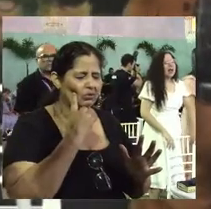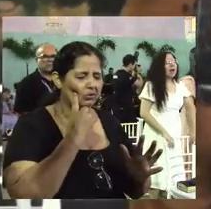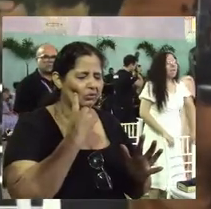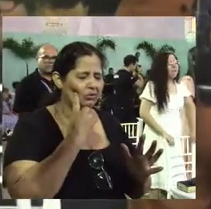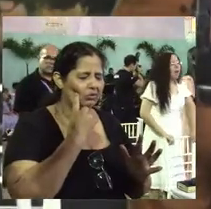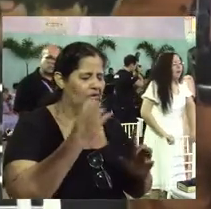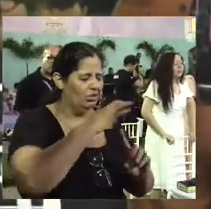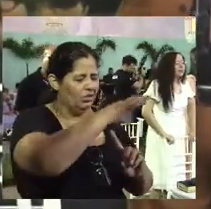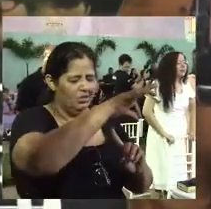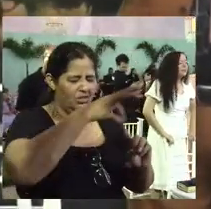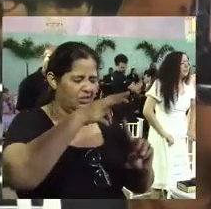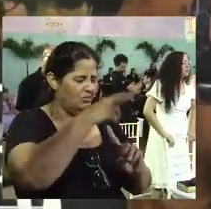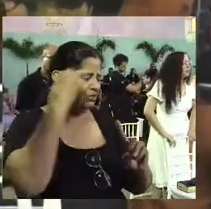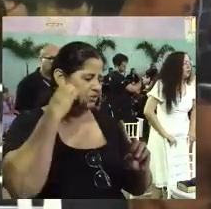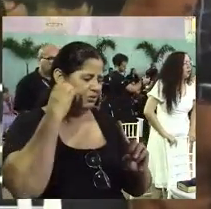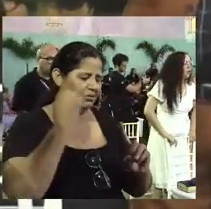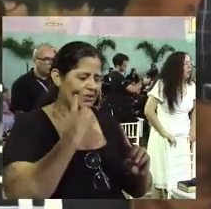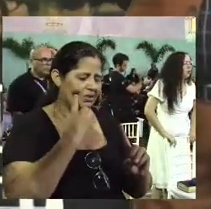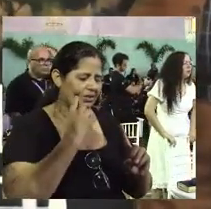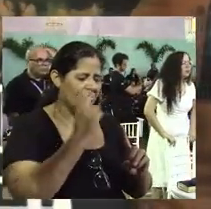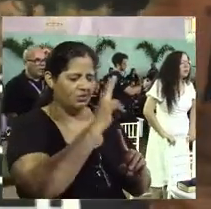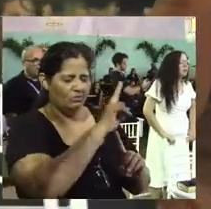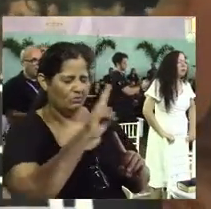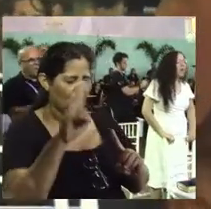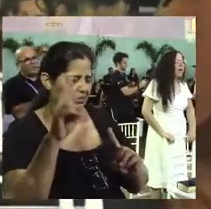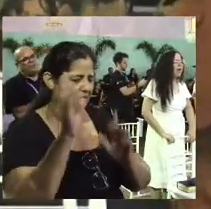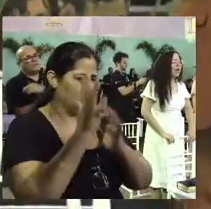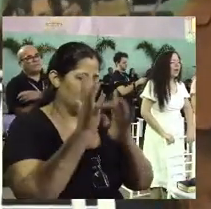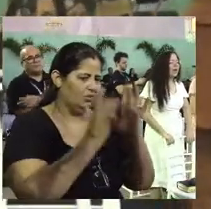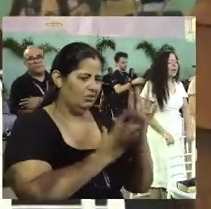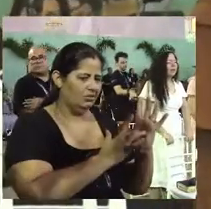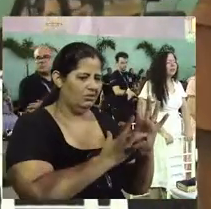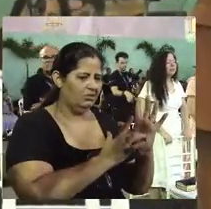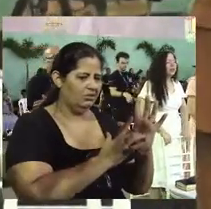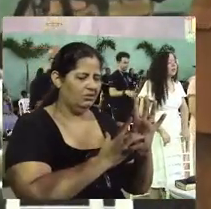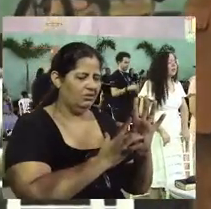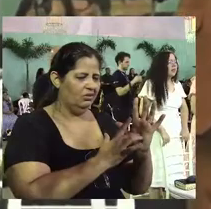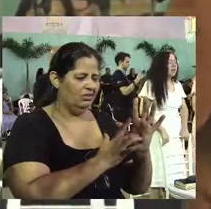do espírito de surdez nome de Jesus